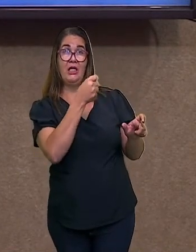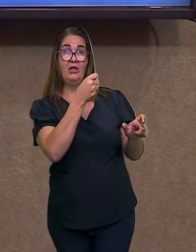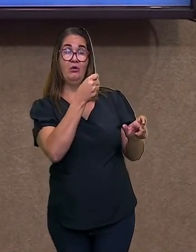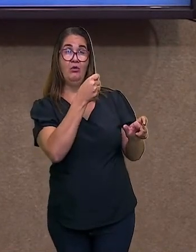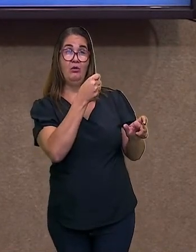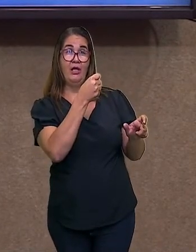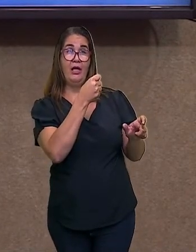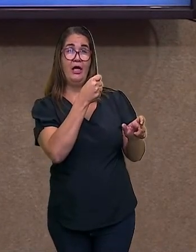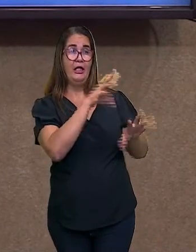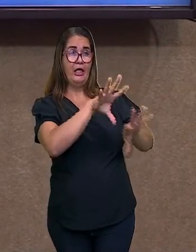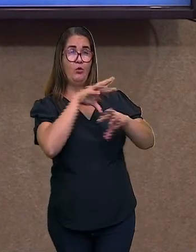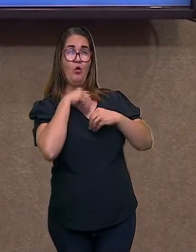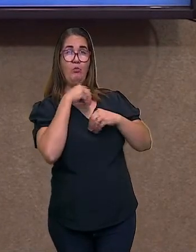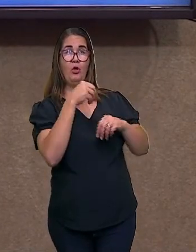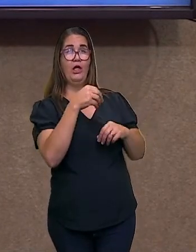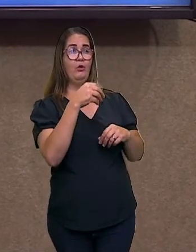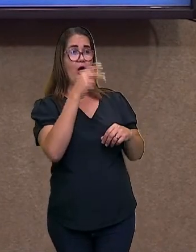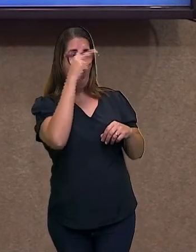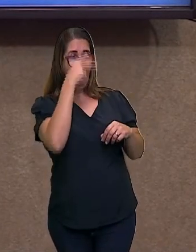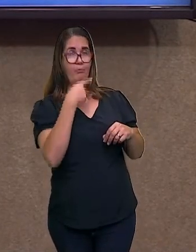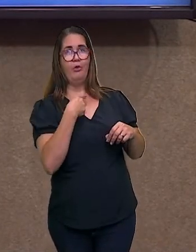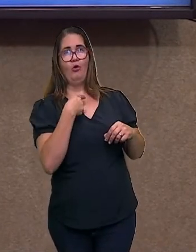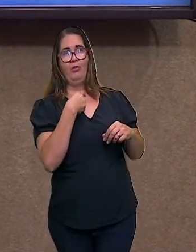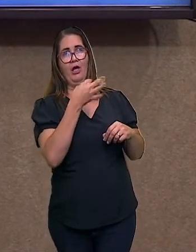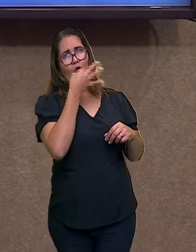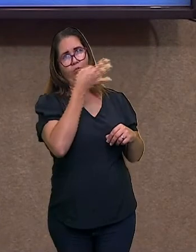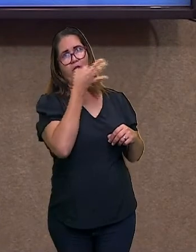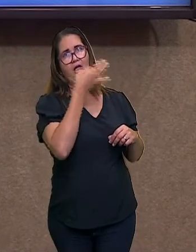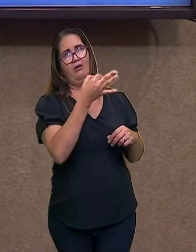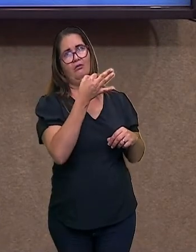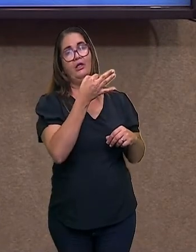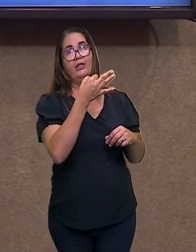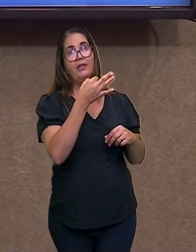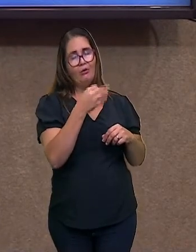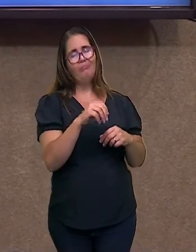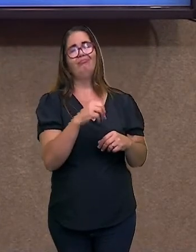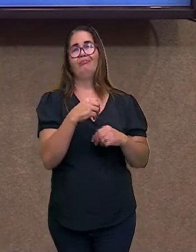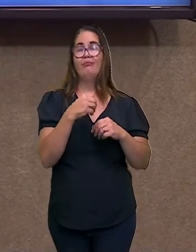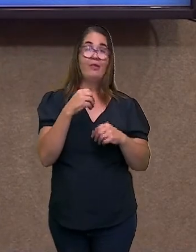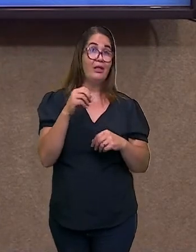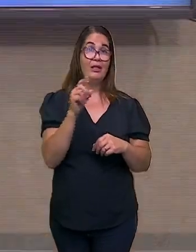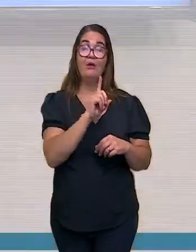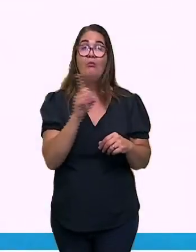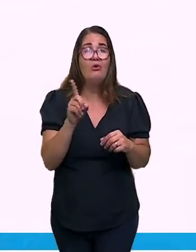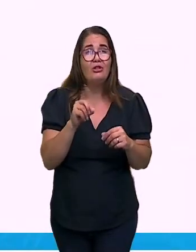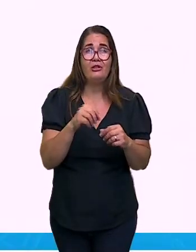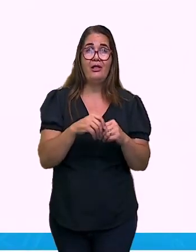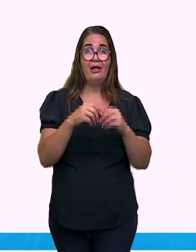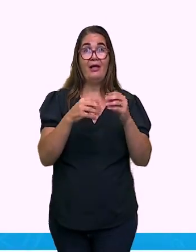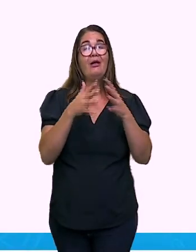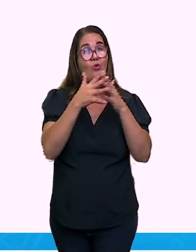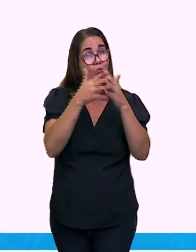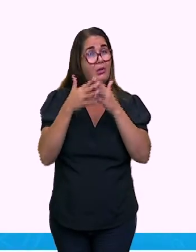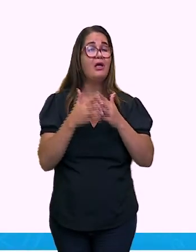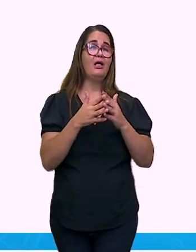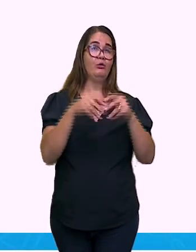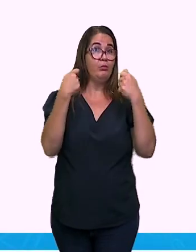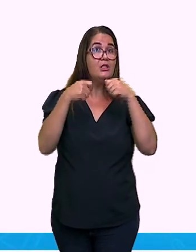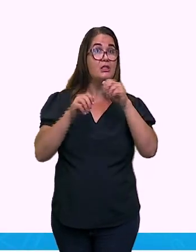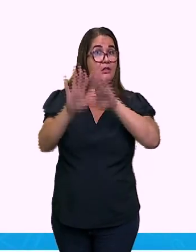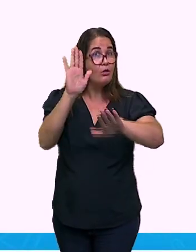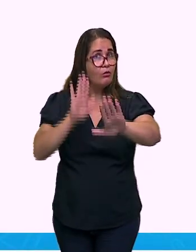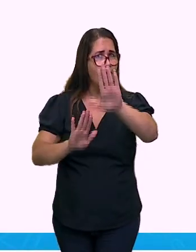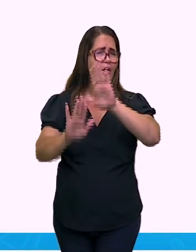fake news. Então vamos prestar atenção nisso, tá certo? E qual que é a estrutura? Nós temos